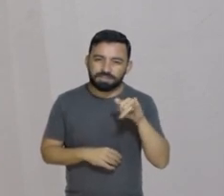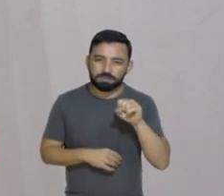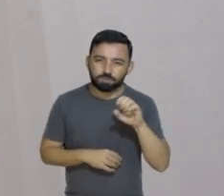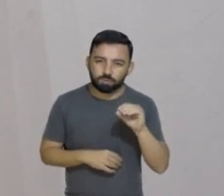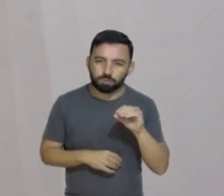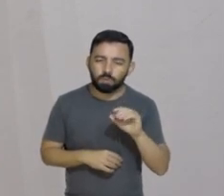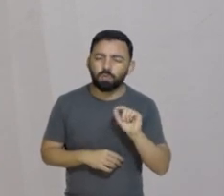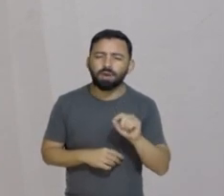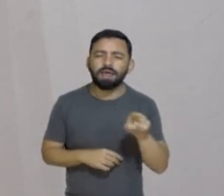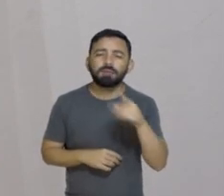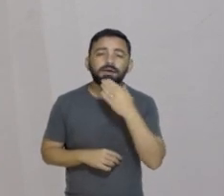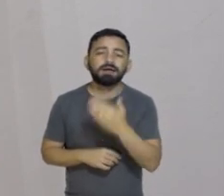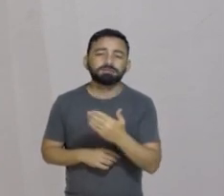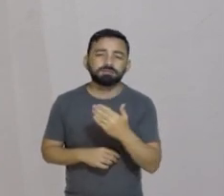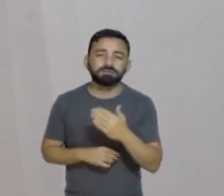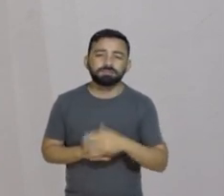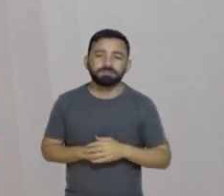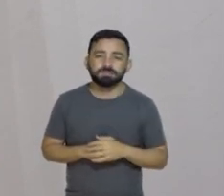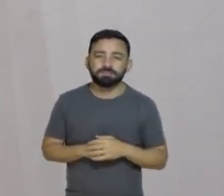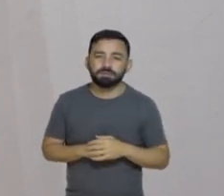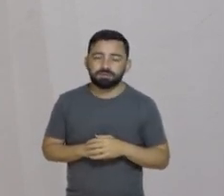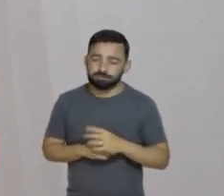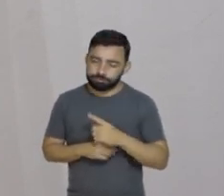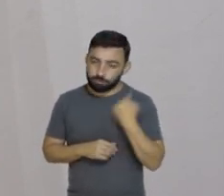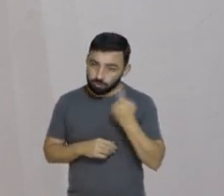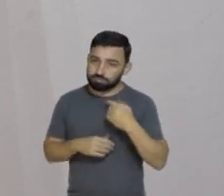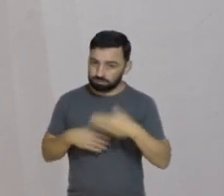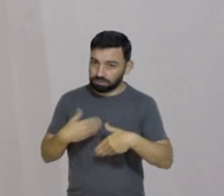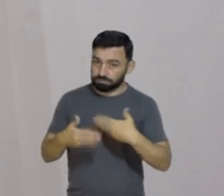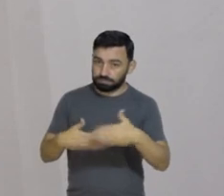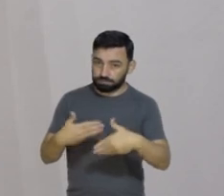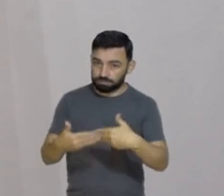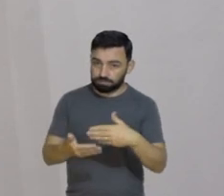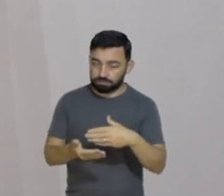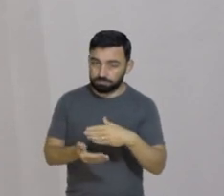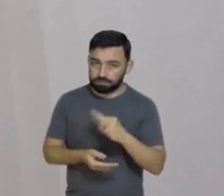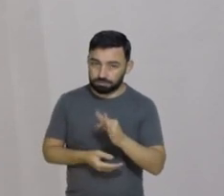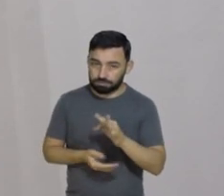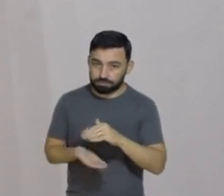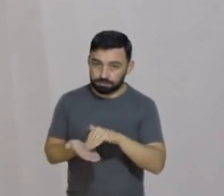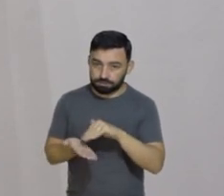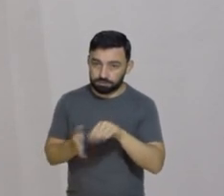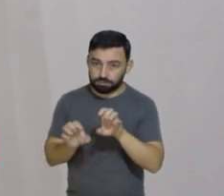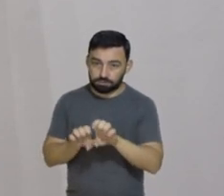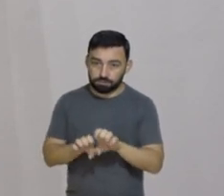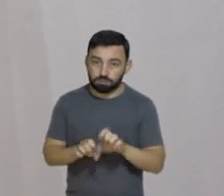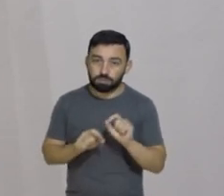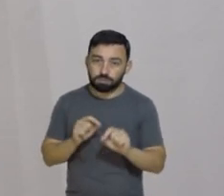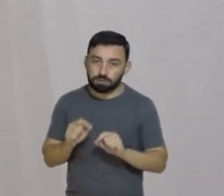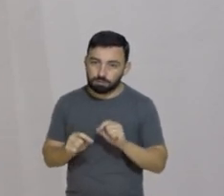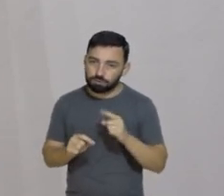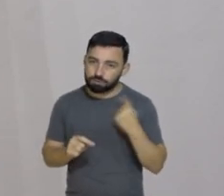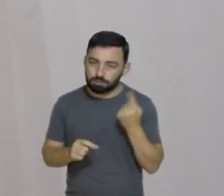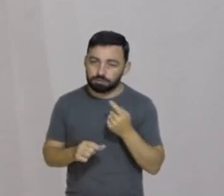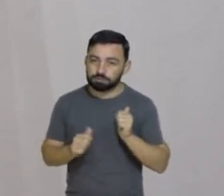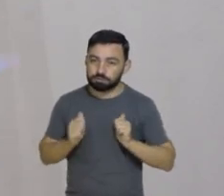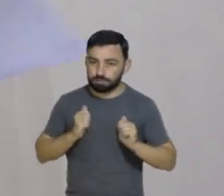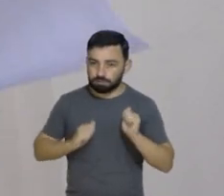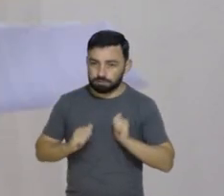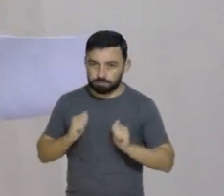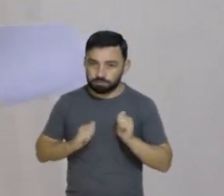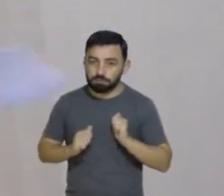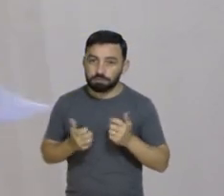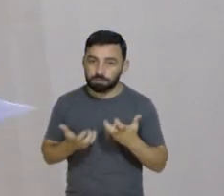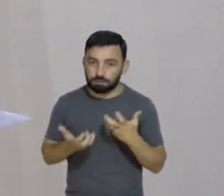é muito simples. Evidentemente que, quando nós fazemos esse tipo de encaminhamento ao secretário de Infraestrutura, nós esperamos receber